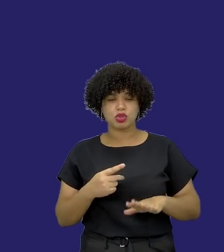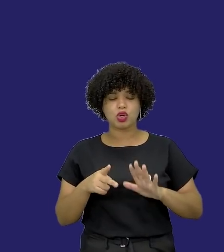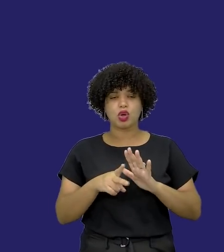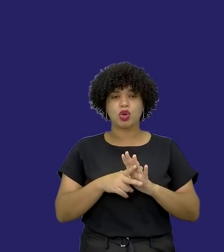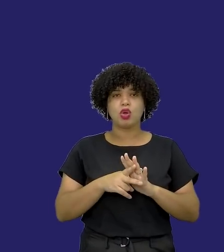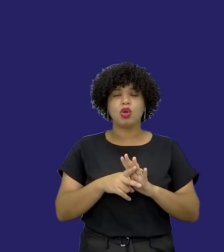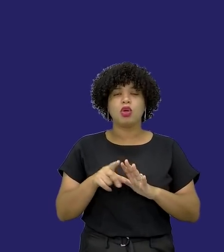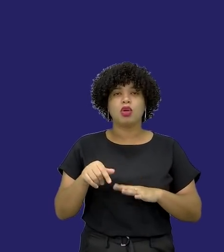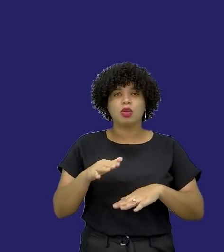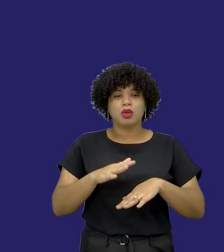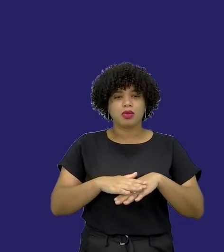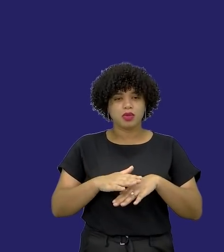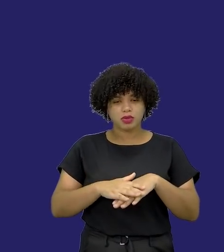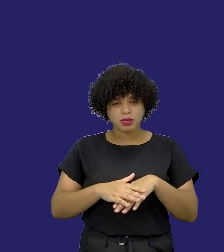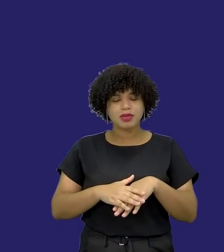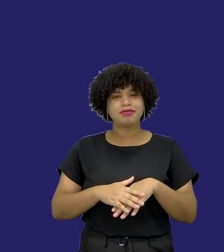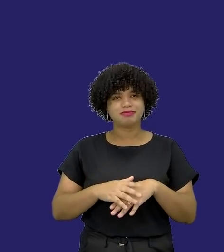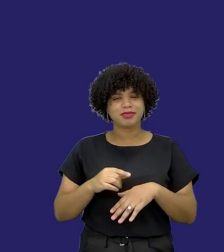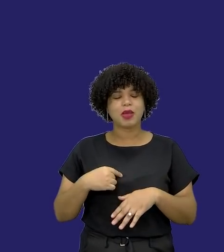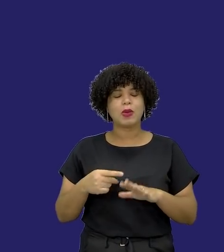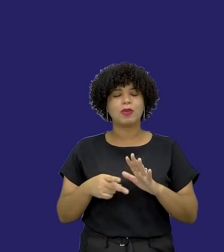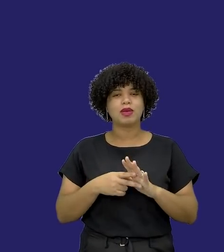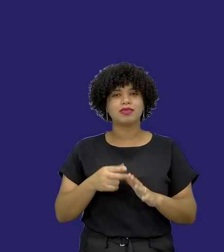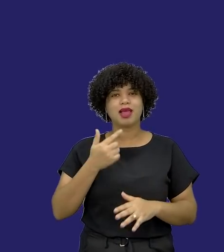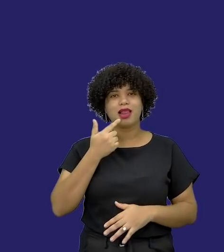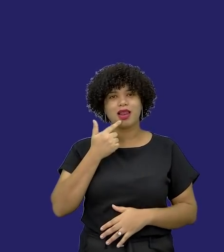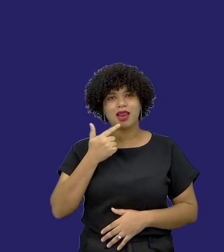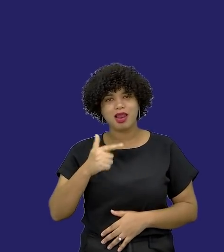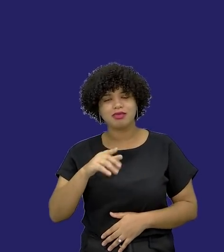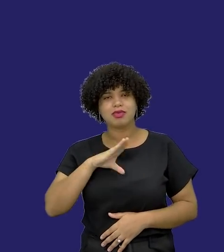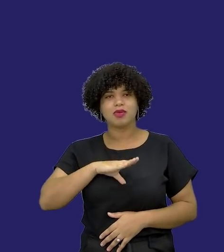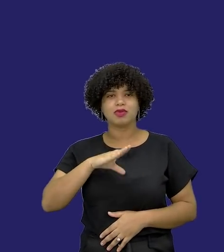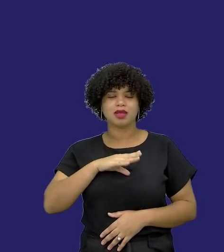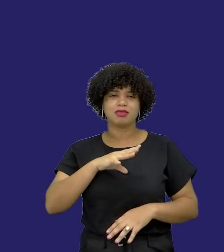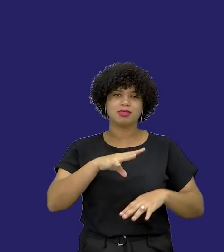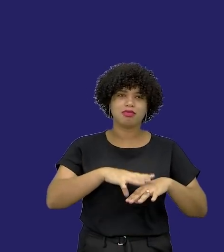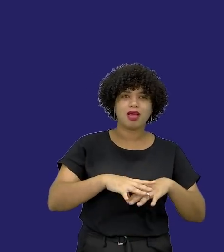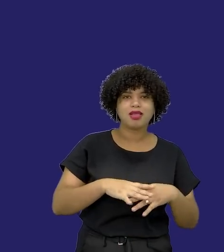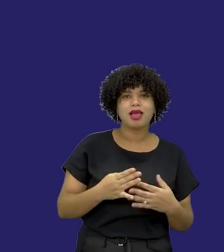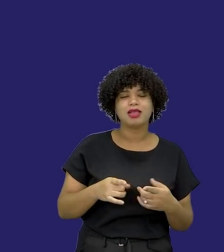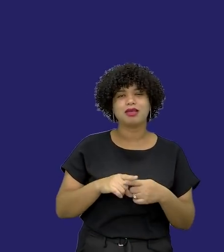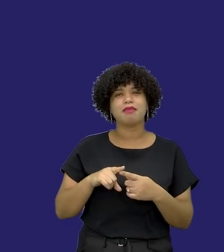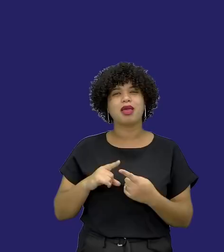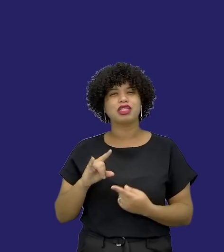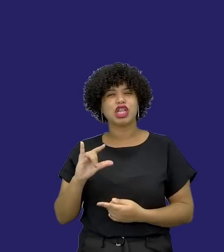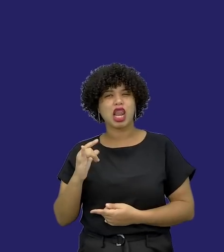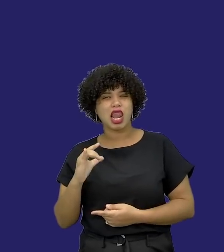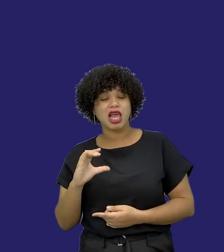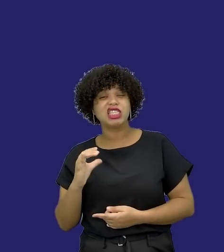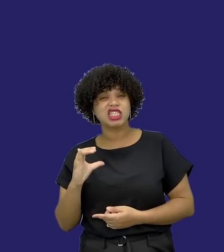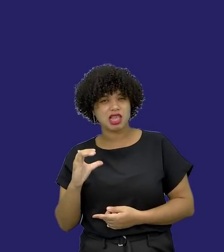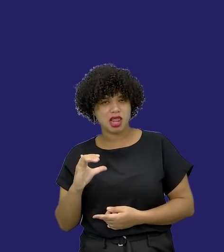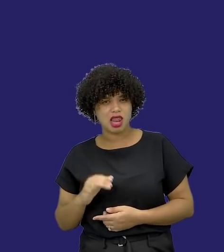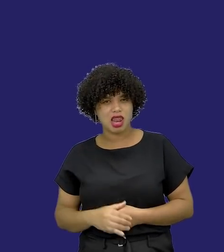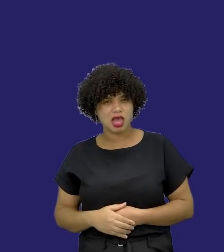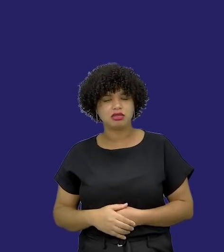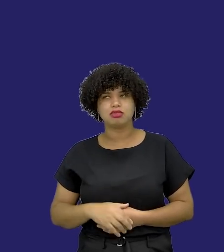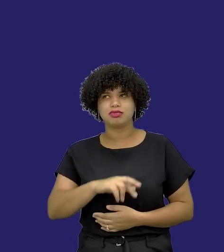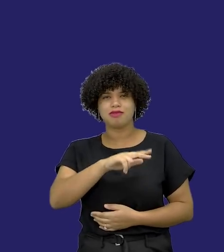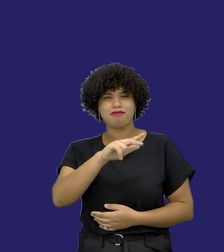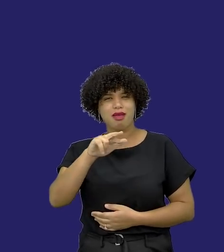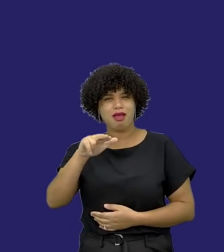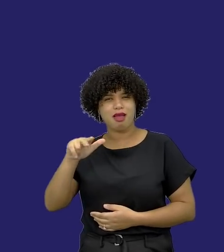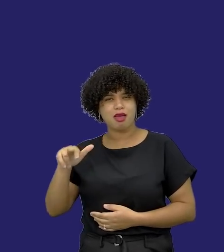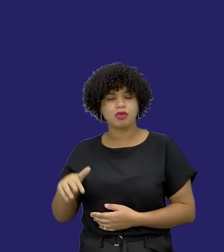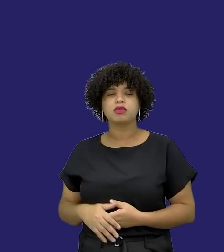desse programa, nós trouxemos de língua portuguesa, matemática e ciências da natureza. Vocês possivelmente, se já